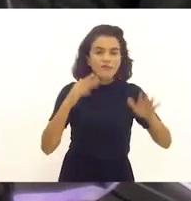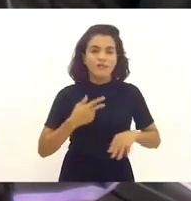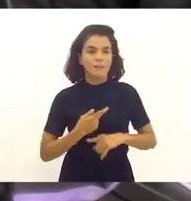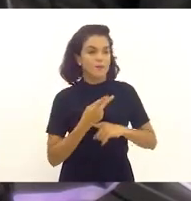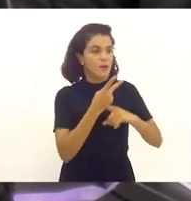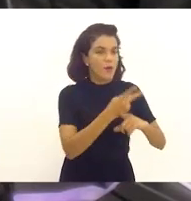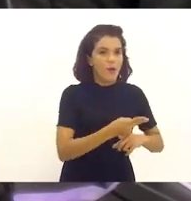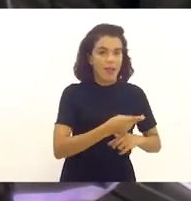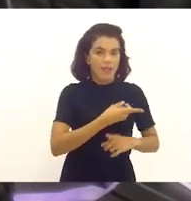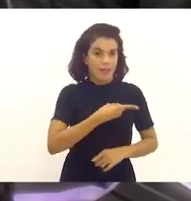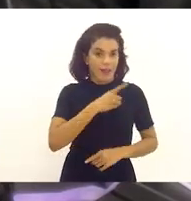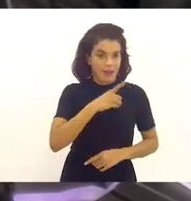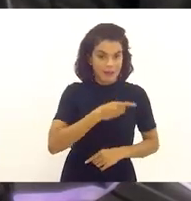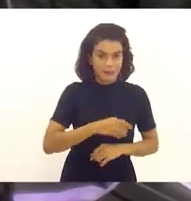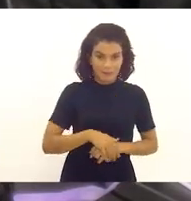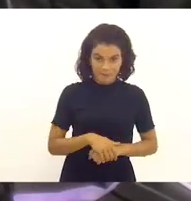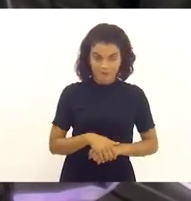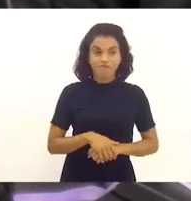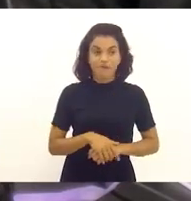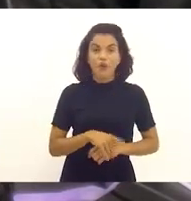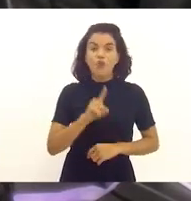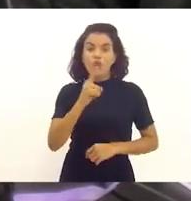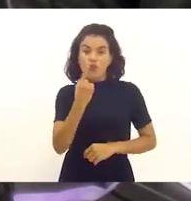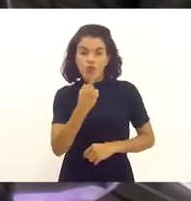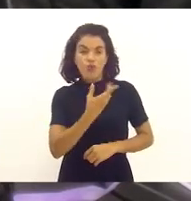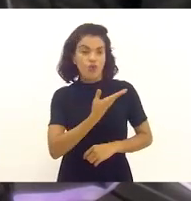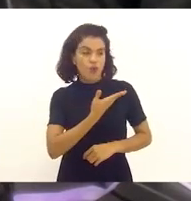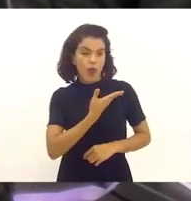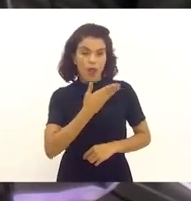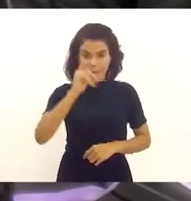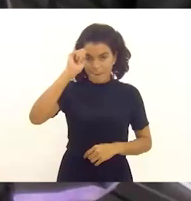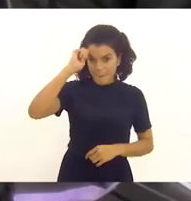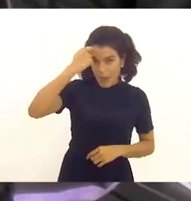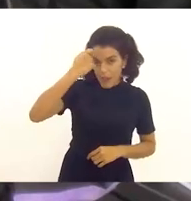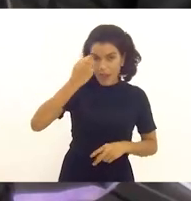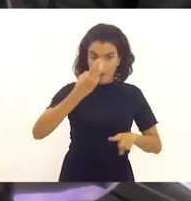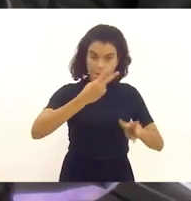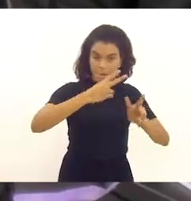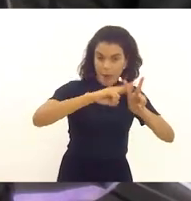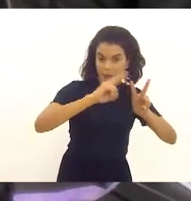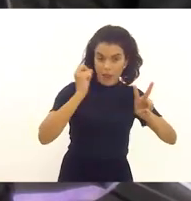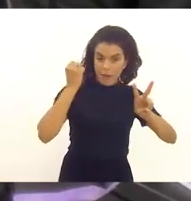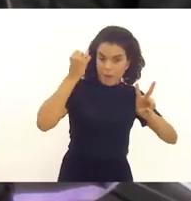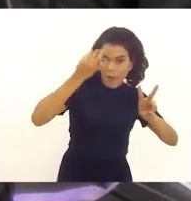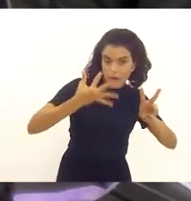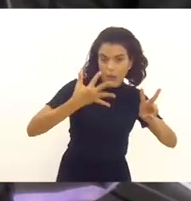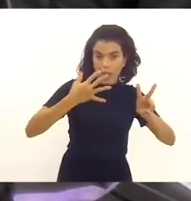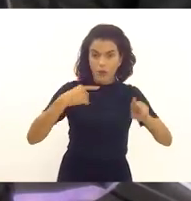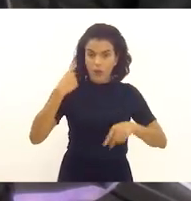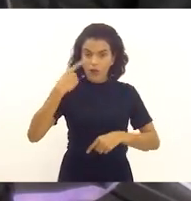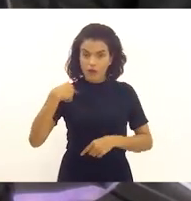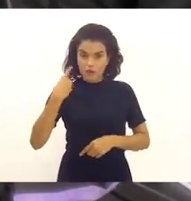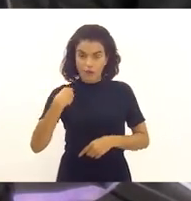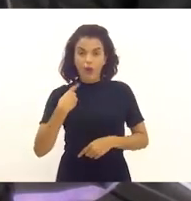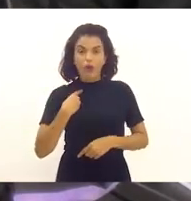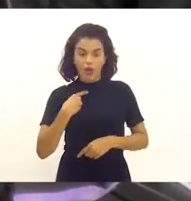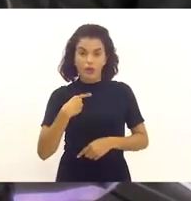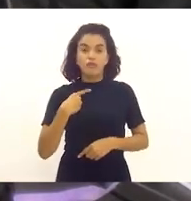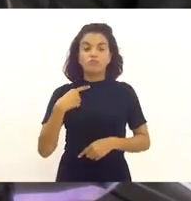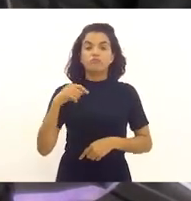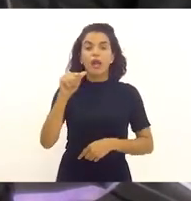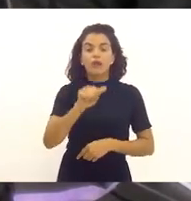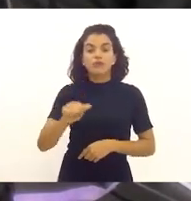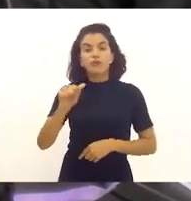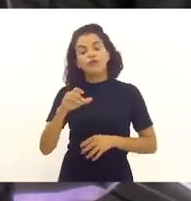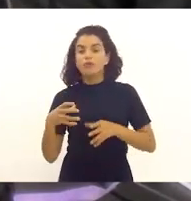delegacia apc vai se um colega for uma pessoa Preta vai presa na madrugada um advogado os colegas da